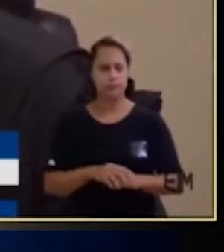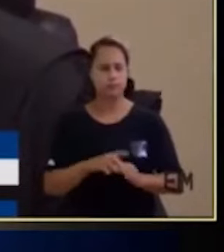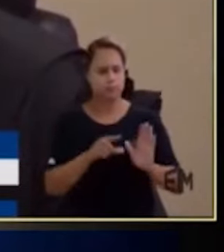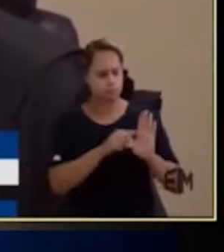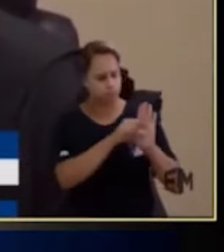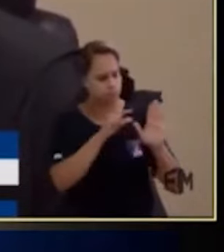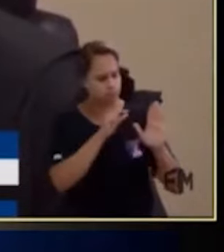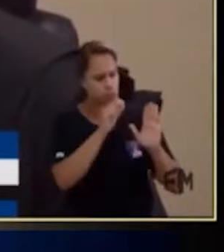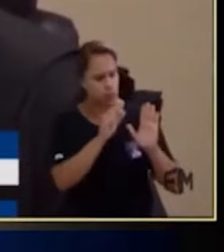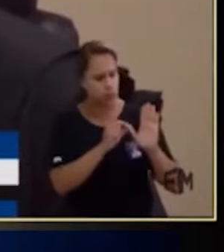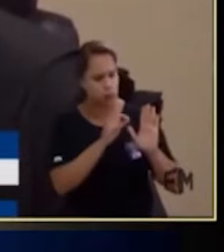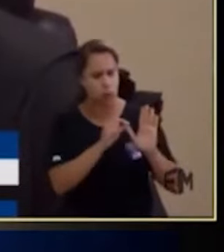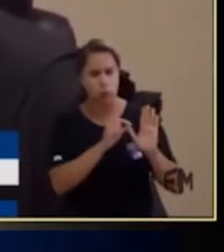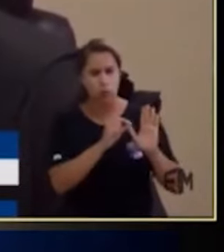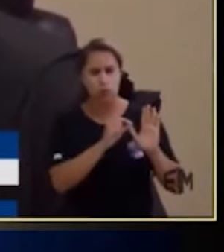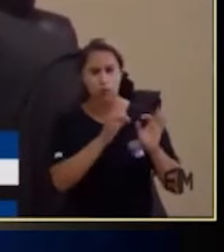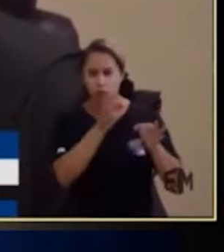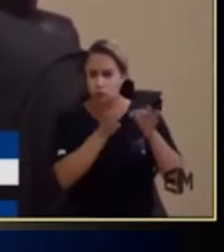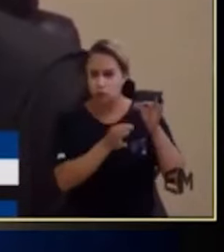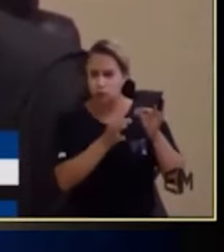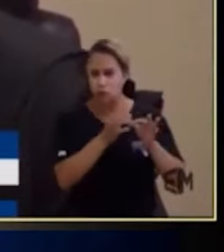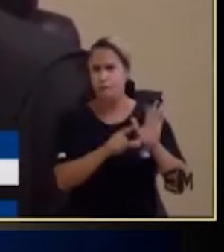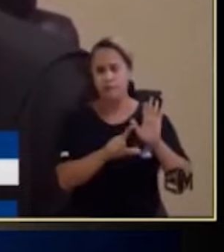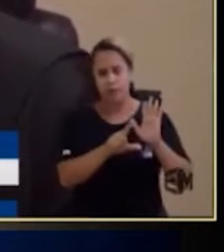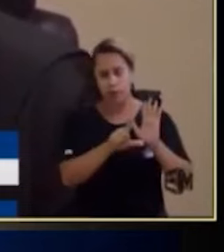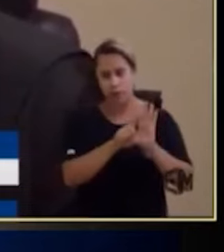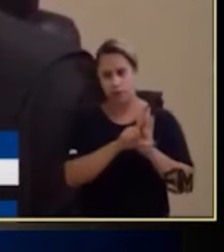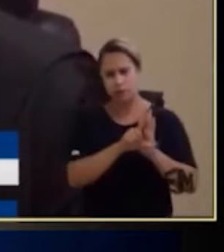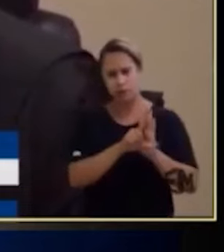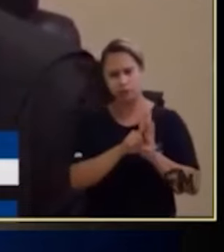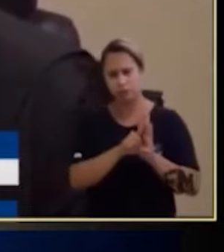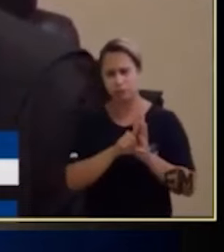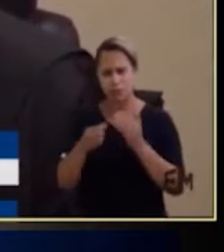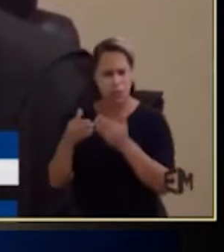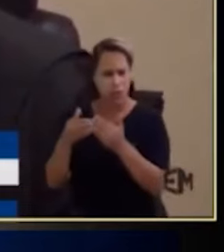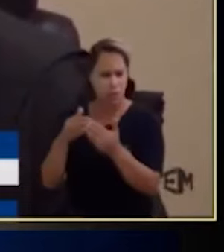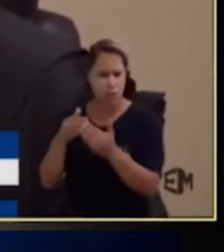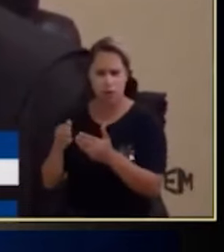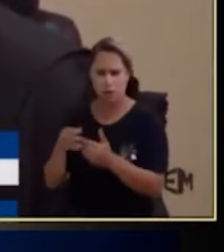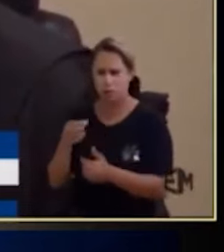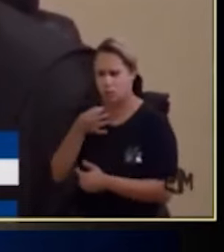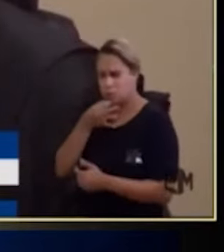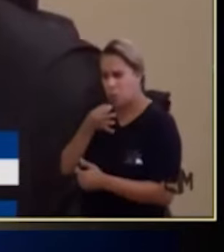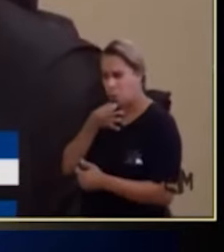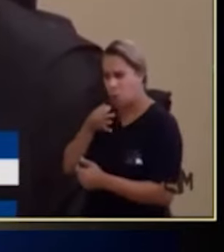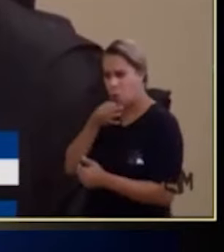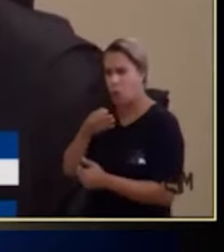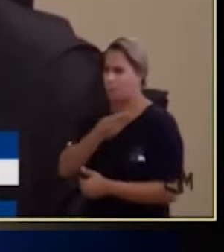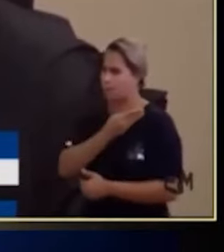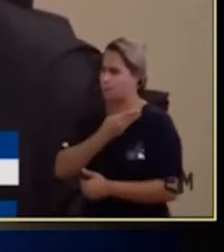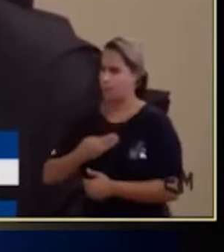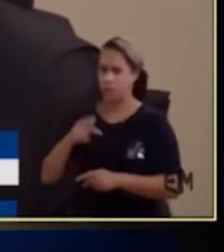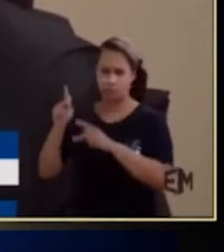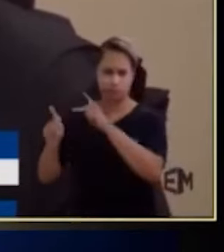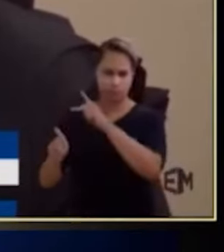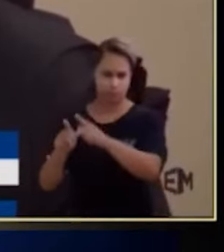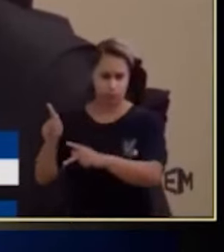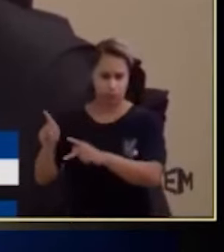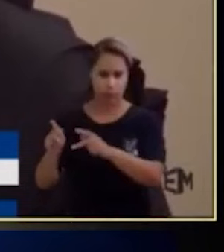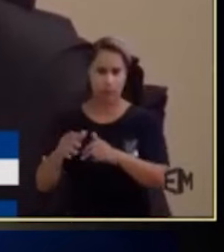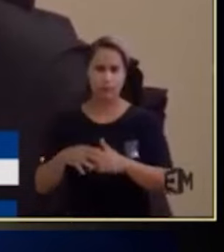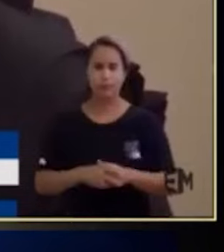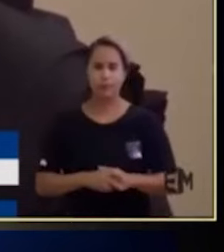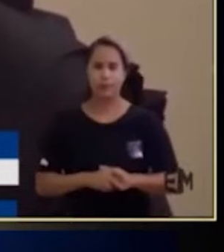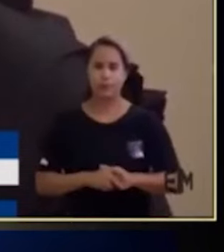pelo podemos e isso teria dado mais visibilidade para ele agora o falavinha disse que o PT tá como você